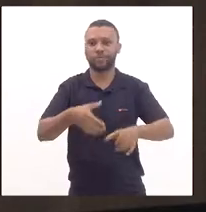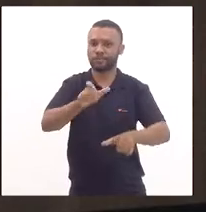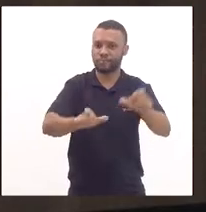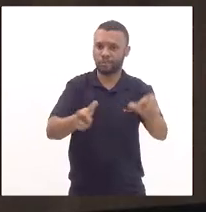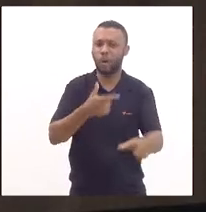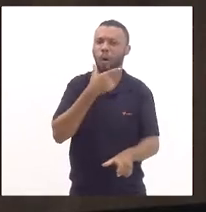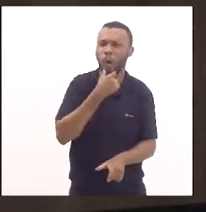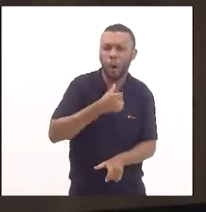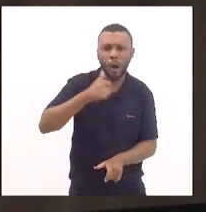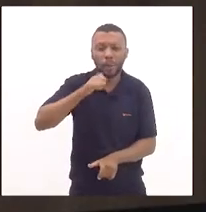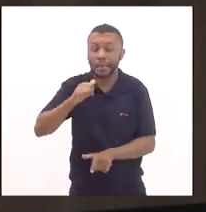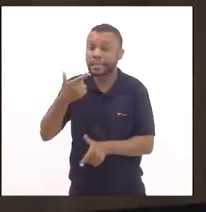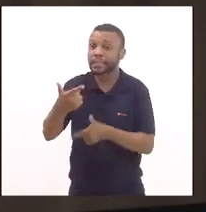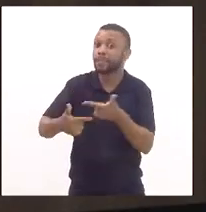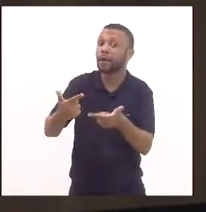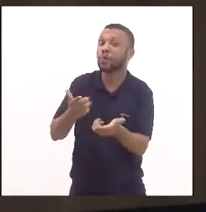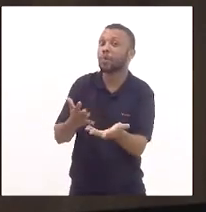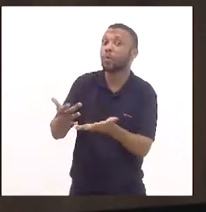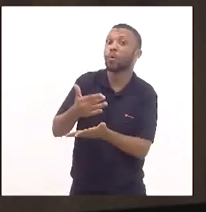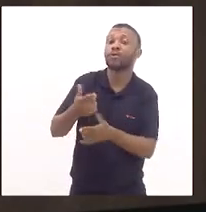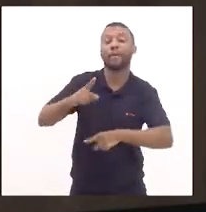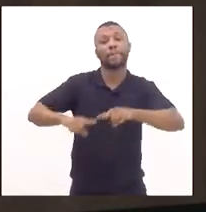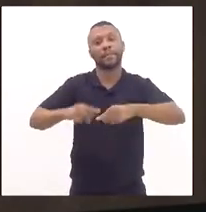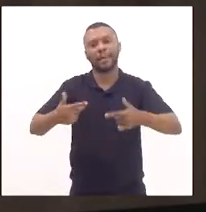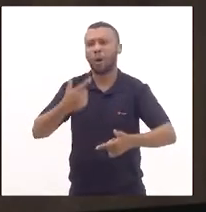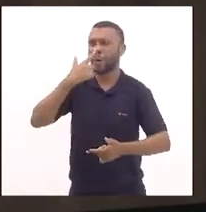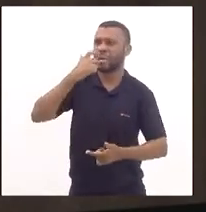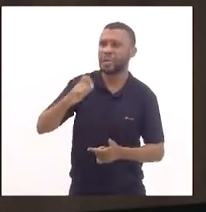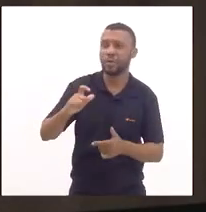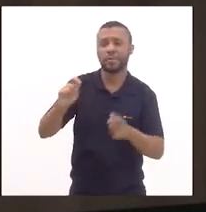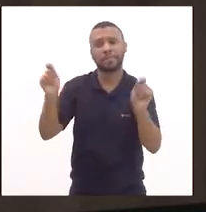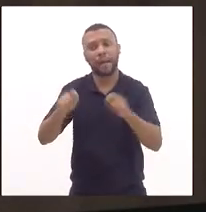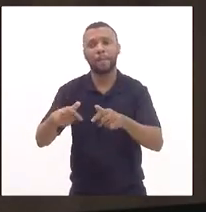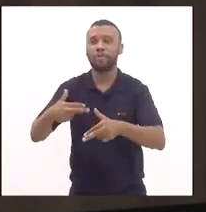que fazem a coleta de materiais recicláveis